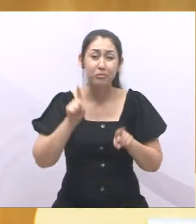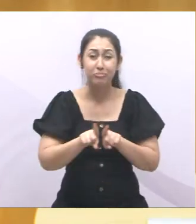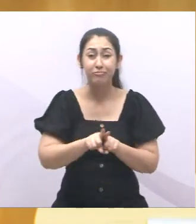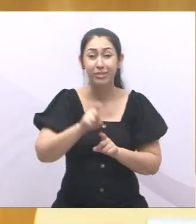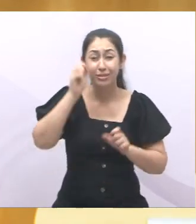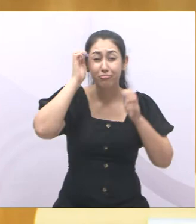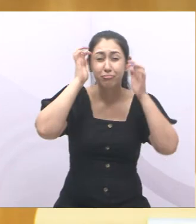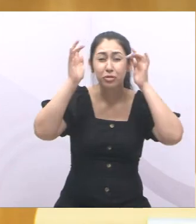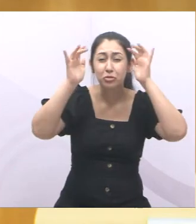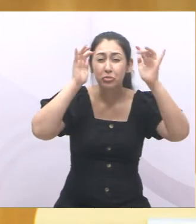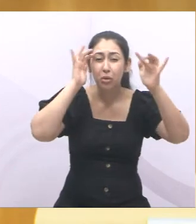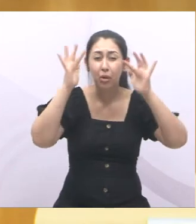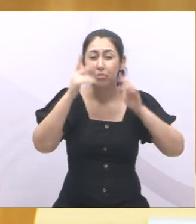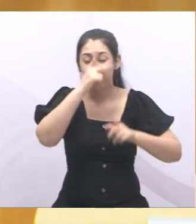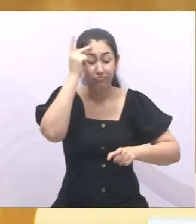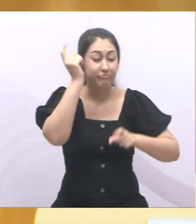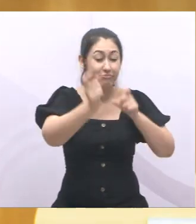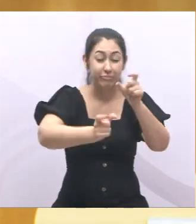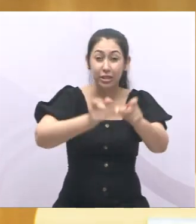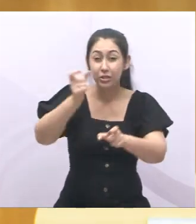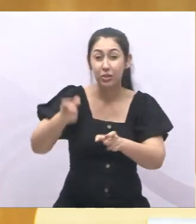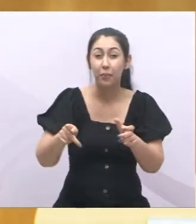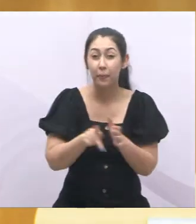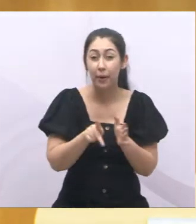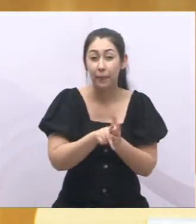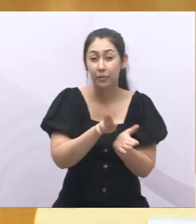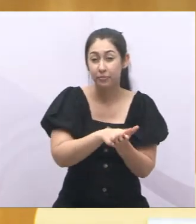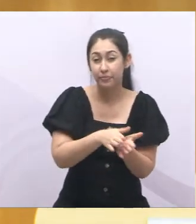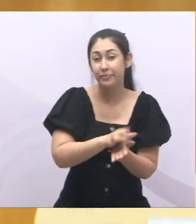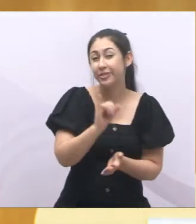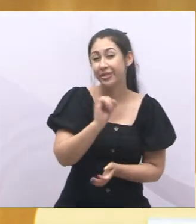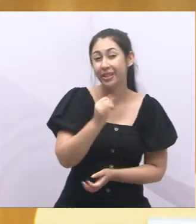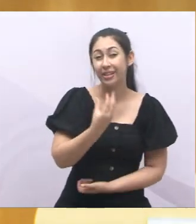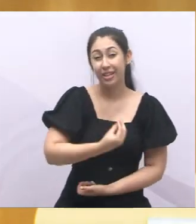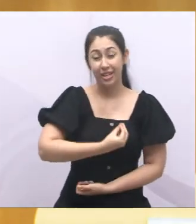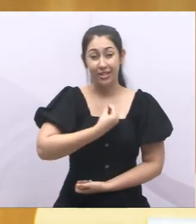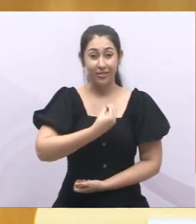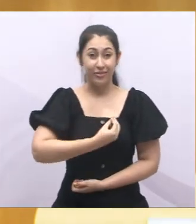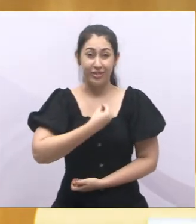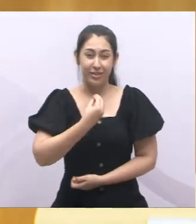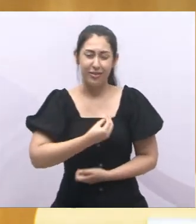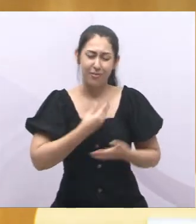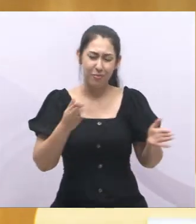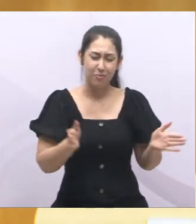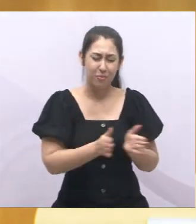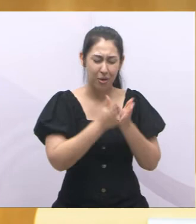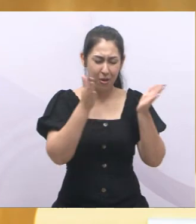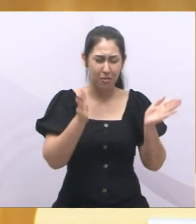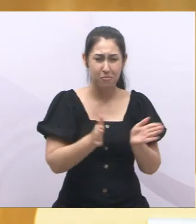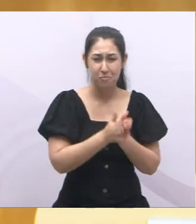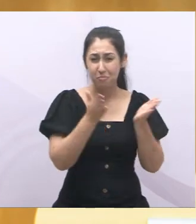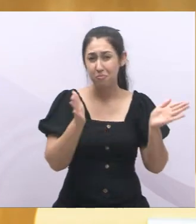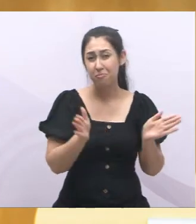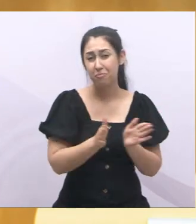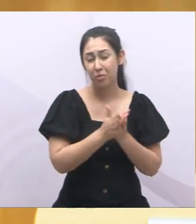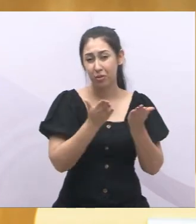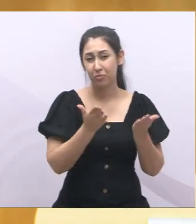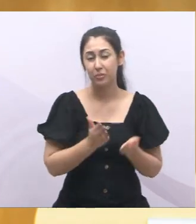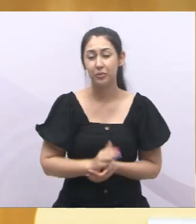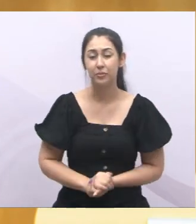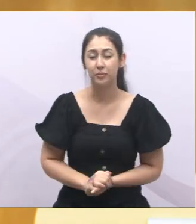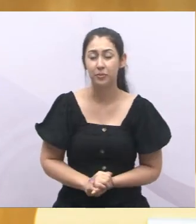de muitos desses jacareenses que se encontram e vivem abaixo do que é razoável.